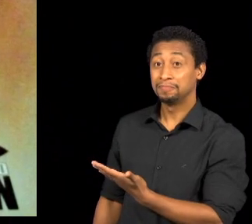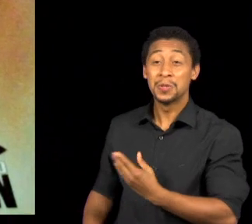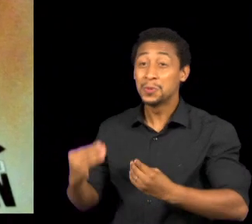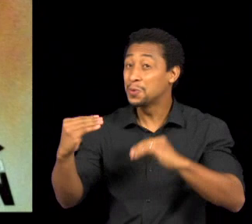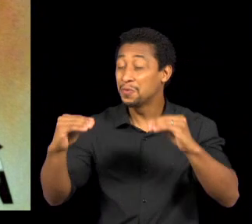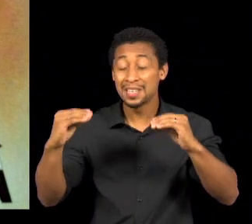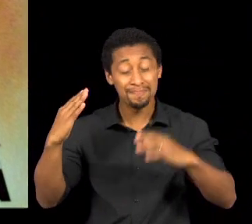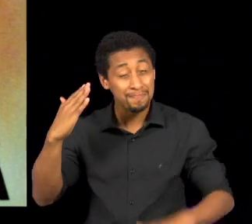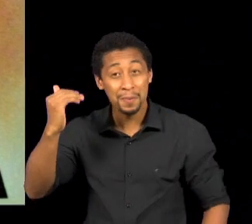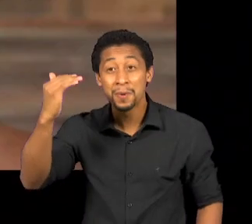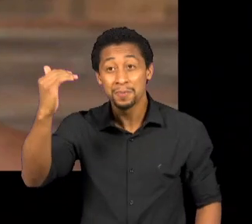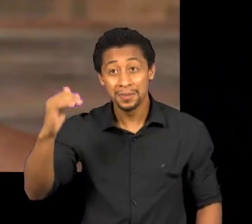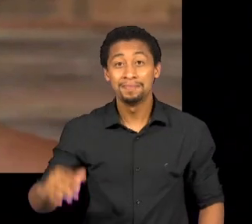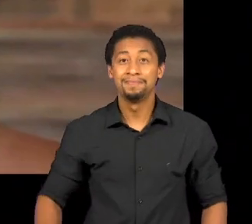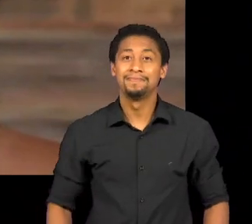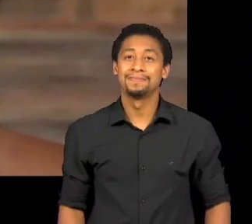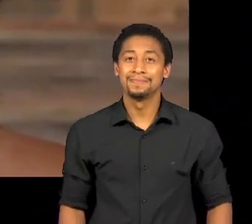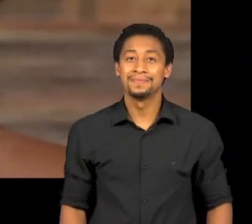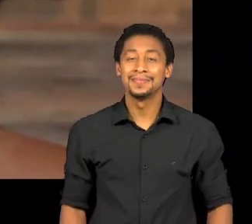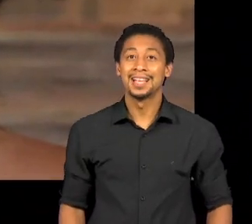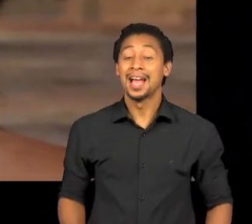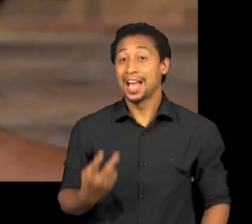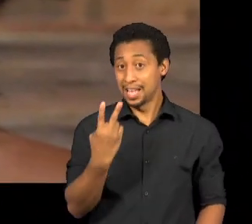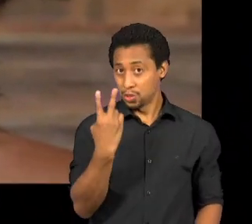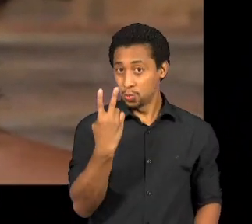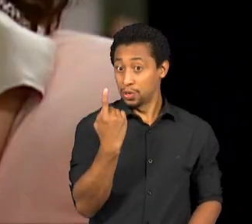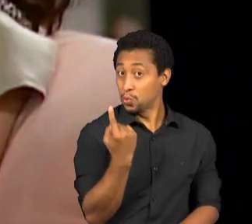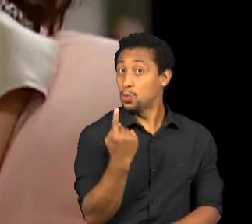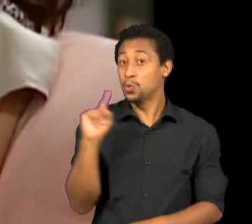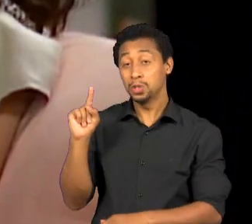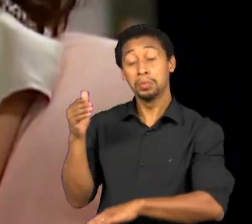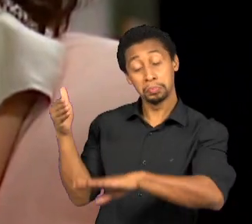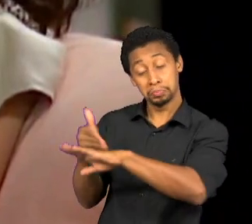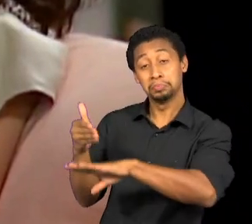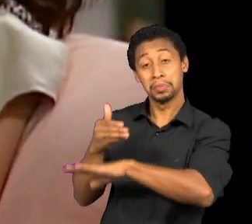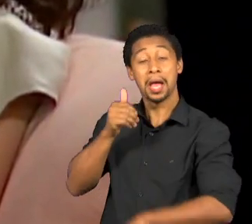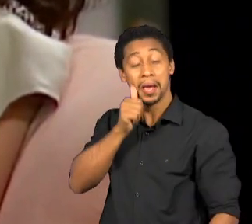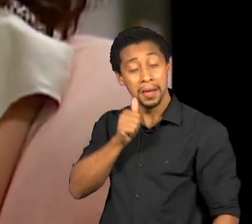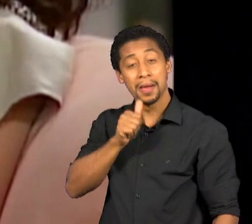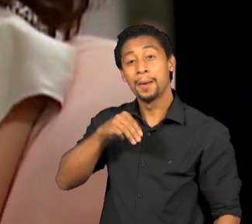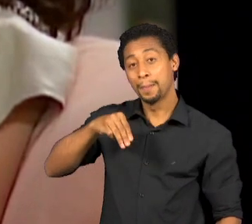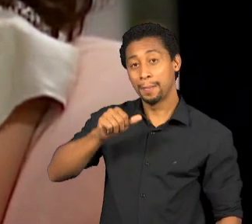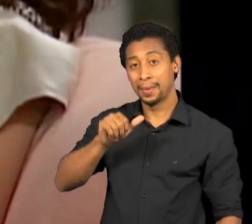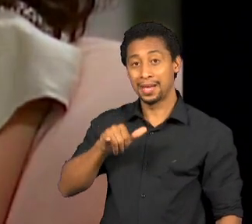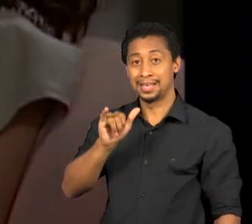Mel. Nestas duas últimas, Maiara estava lá.